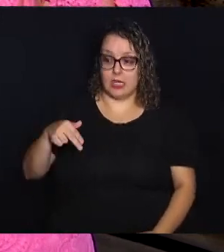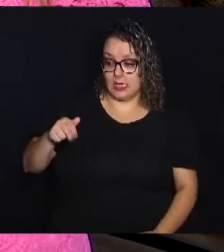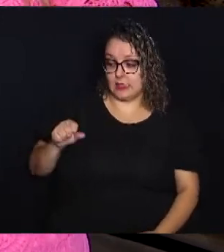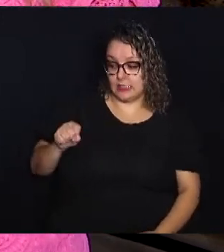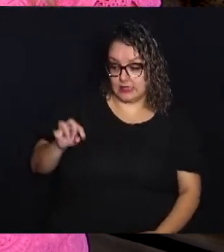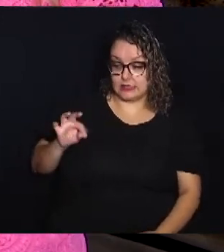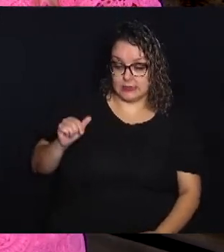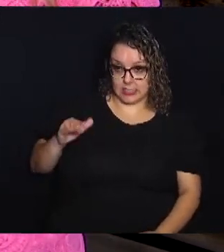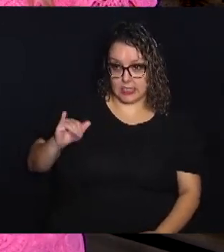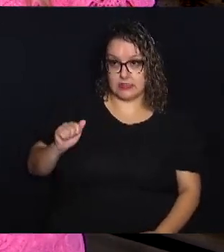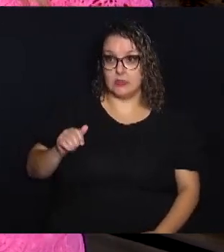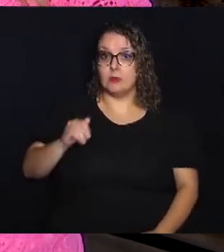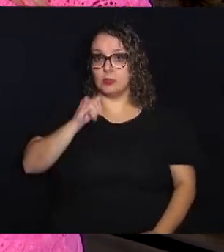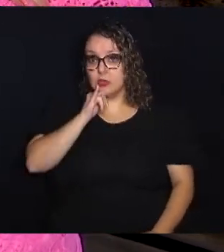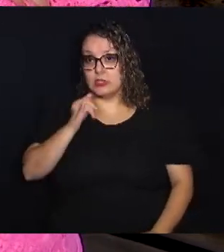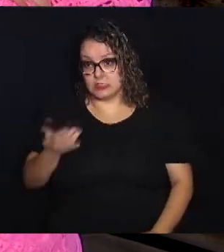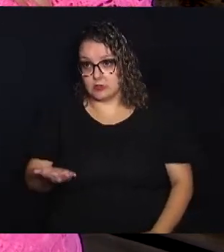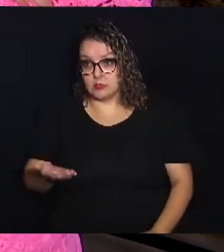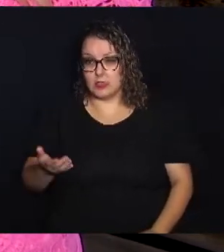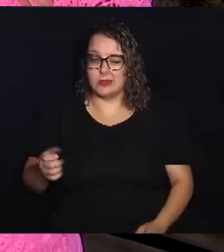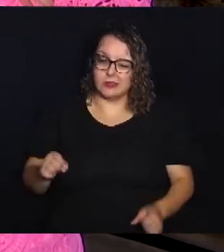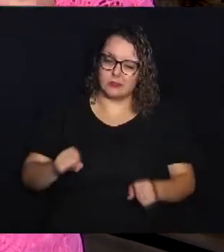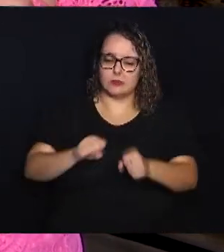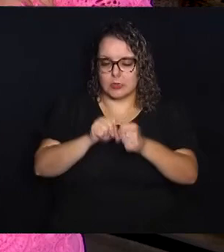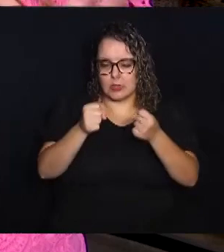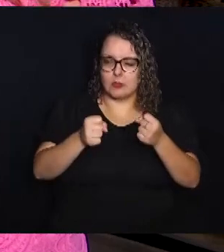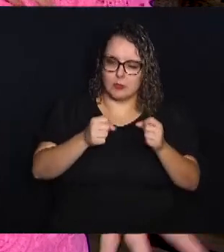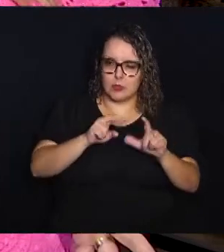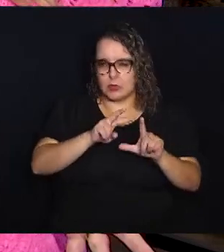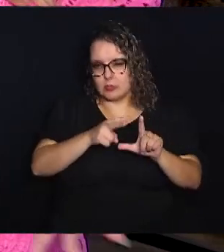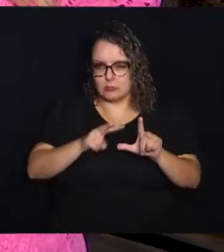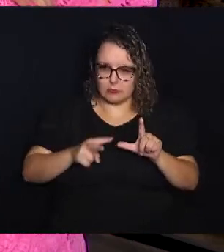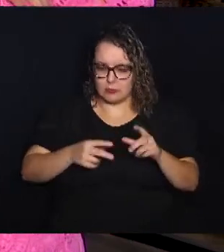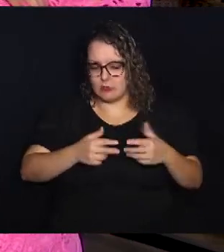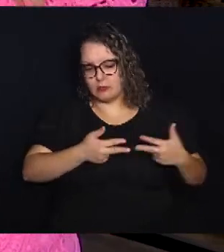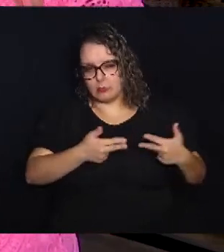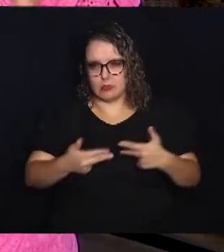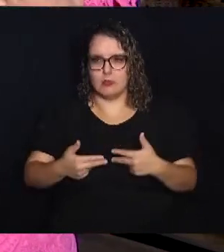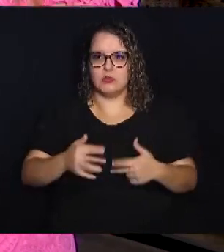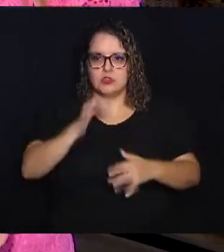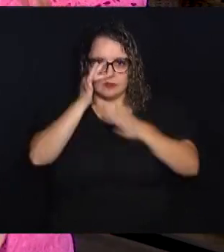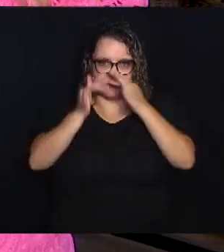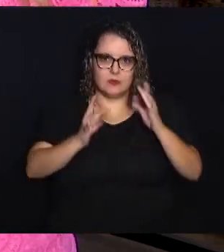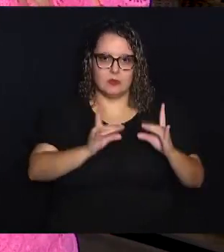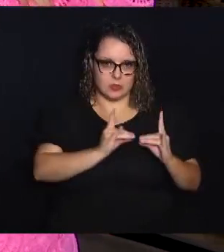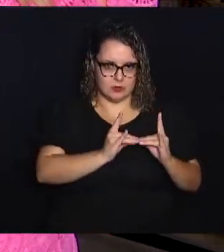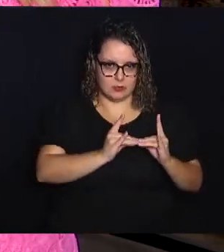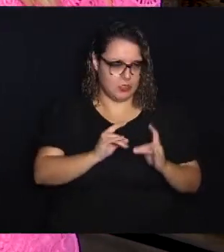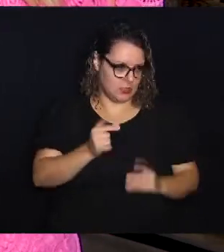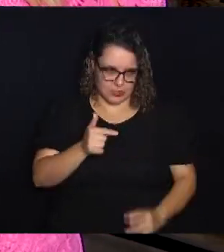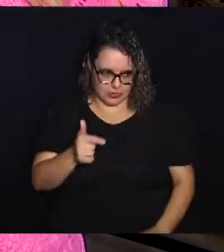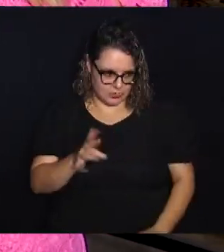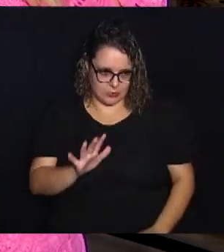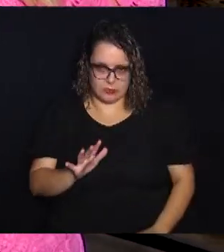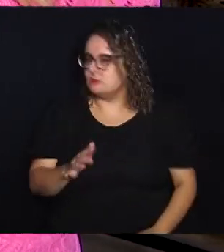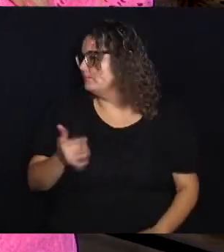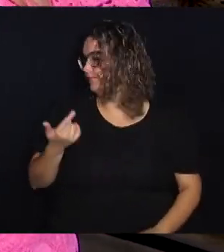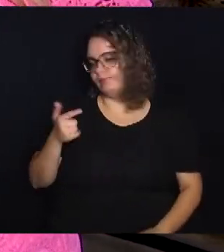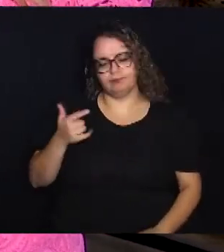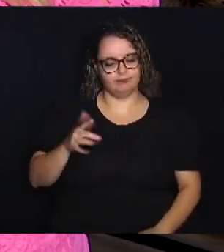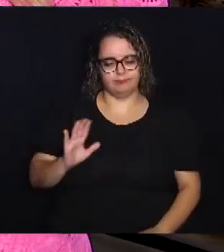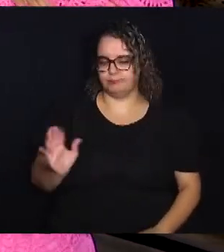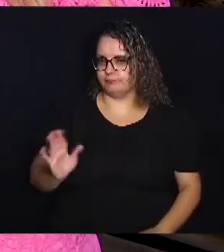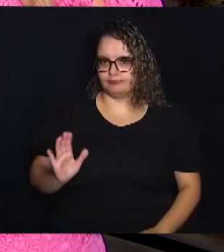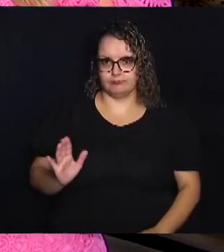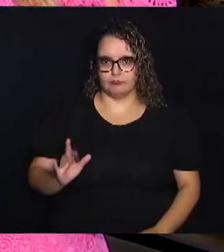a Anastácia, por exemplo, então acaba que quebrou um pouco esse padrão de flor para velório. Então não tem mais isso?